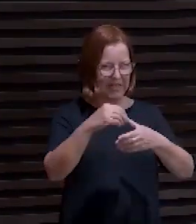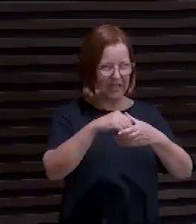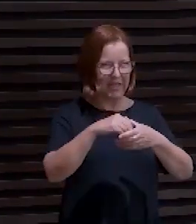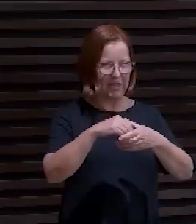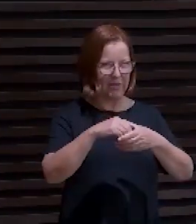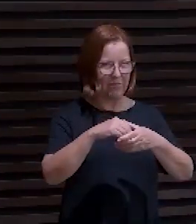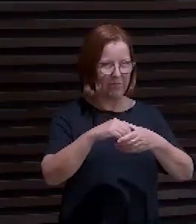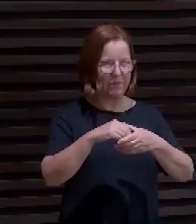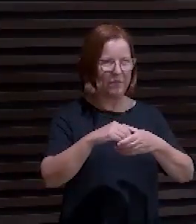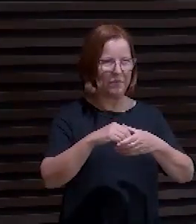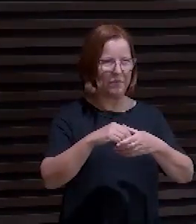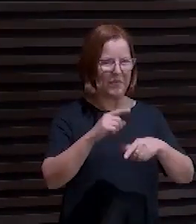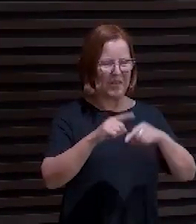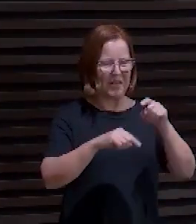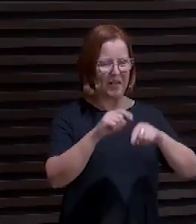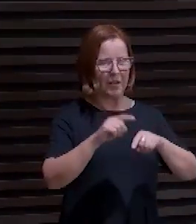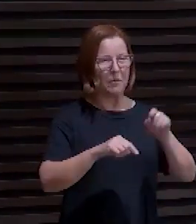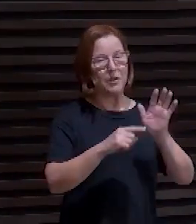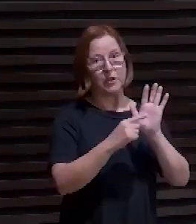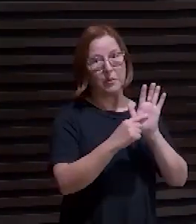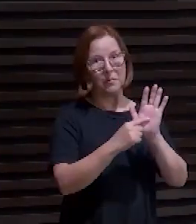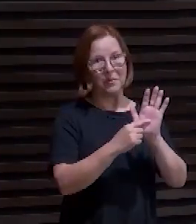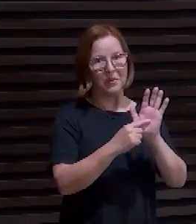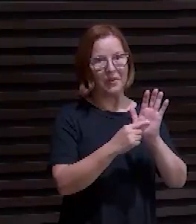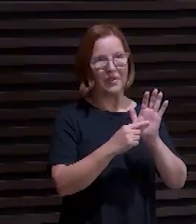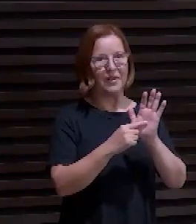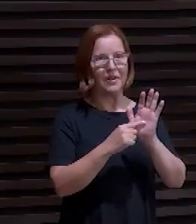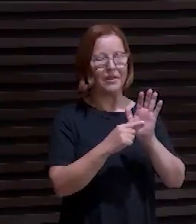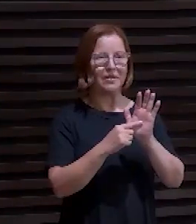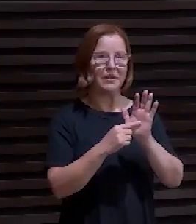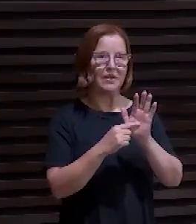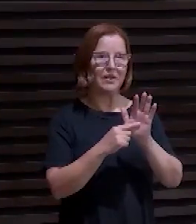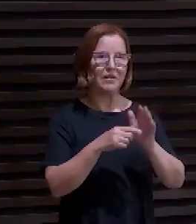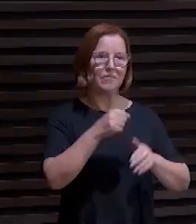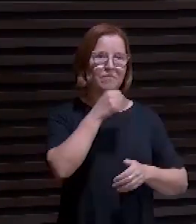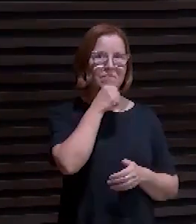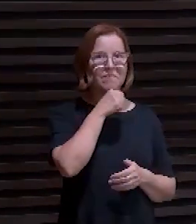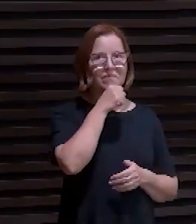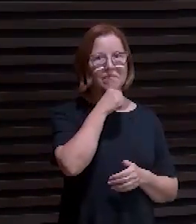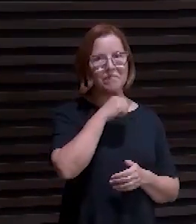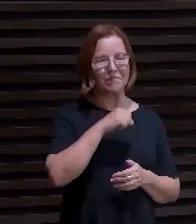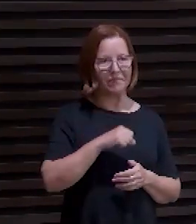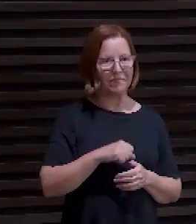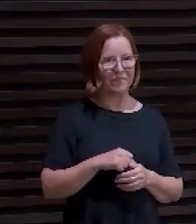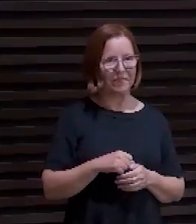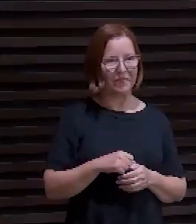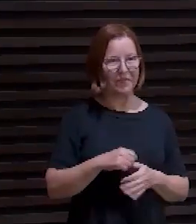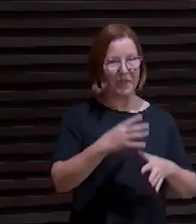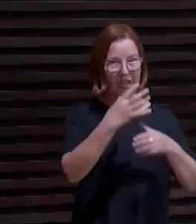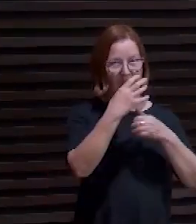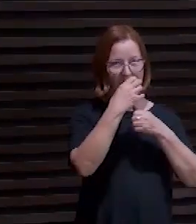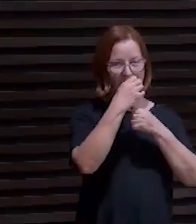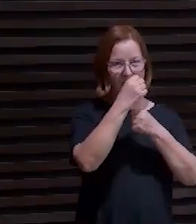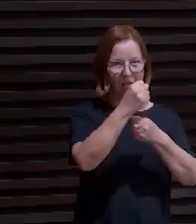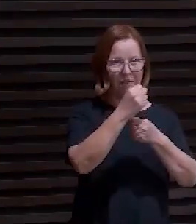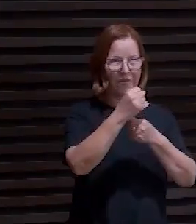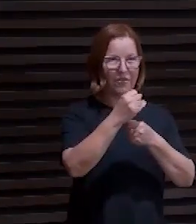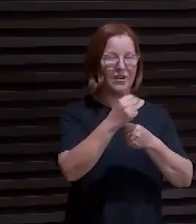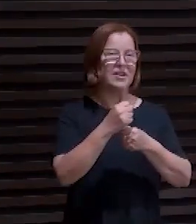que estão mostrando o envelhecimento, a força da